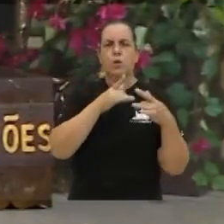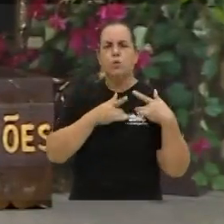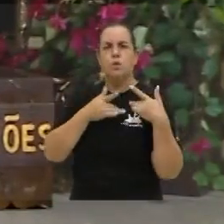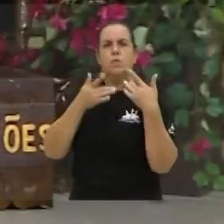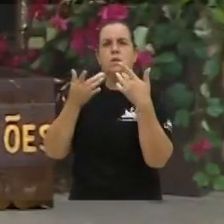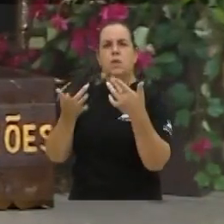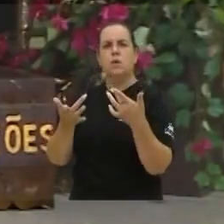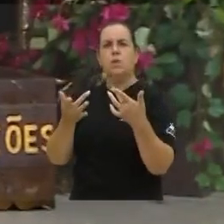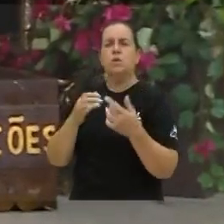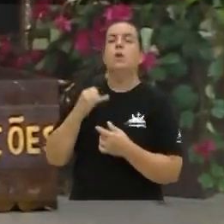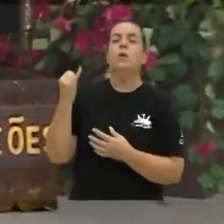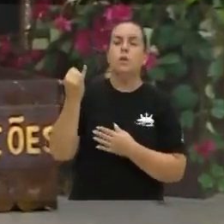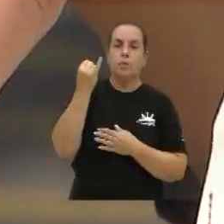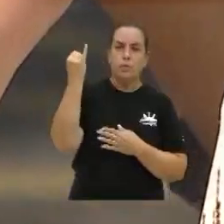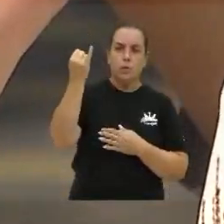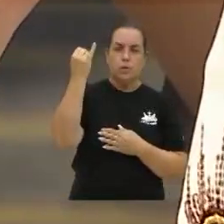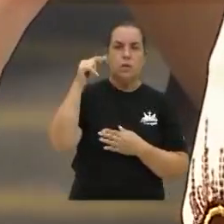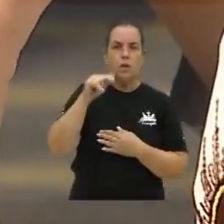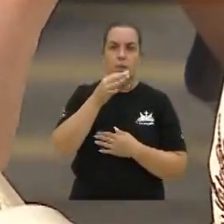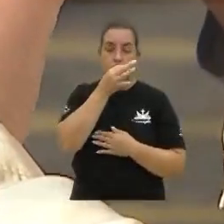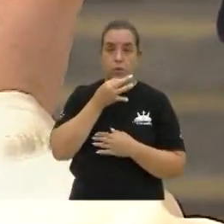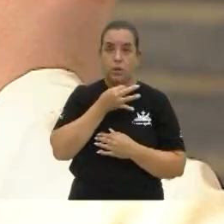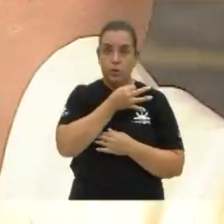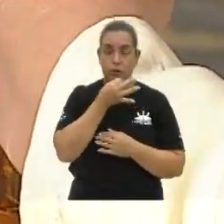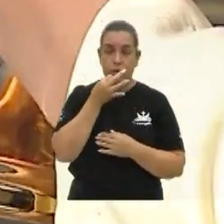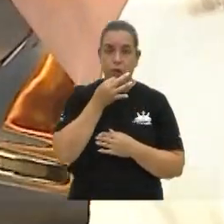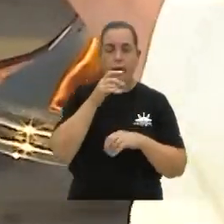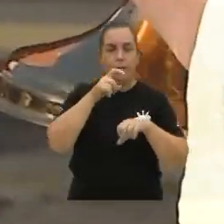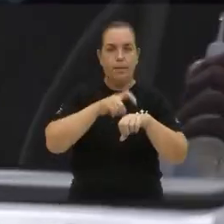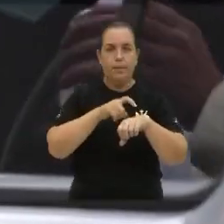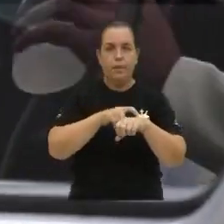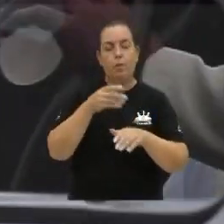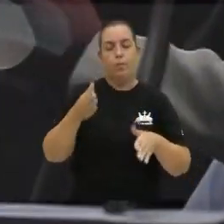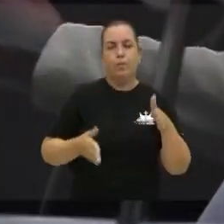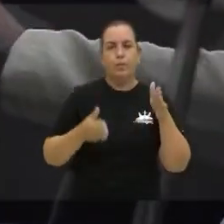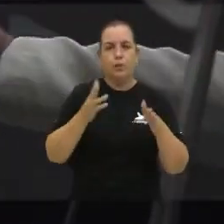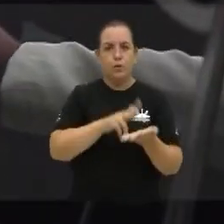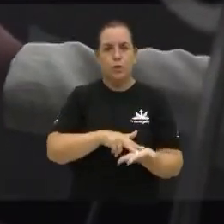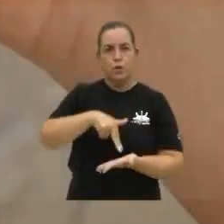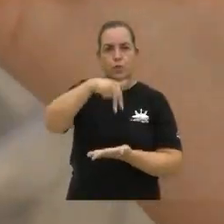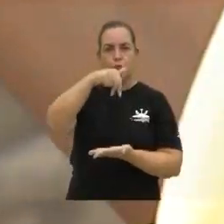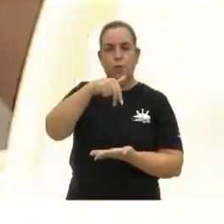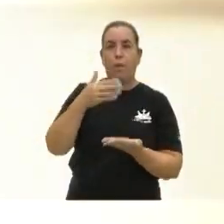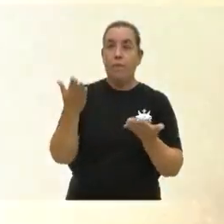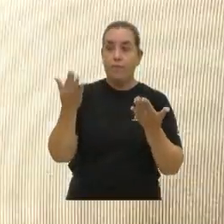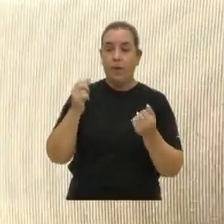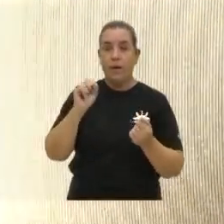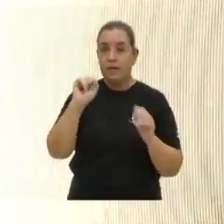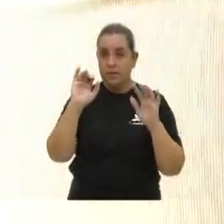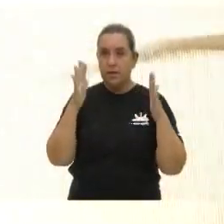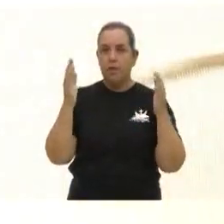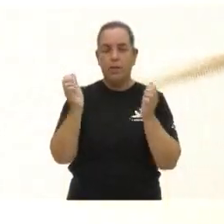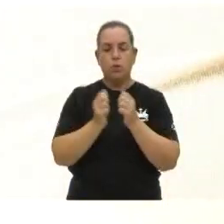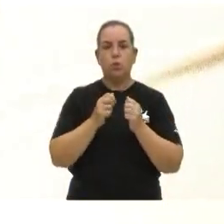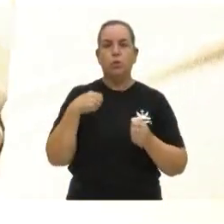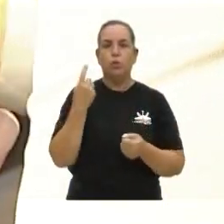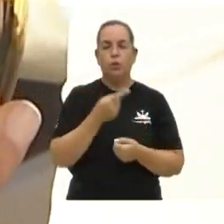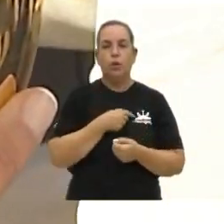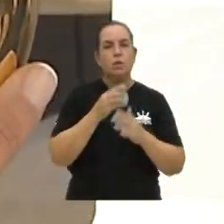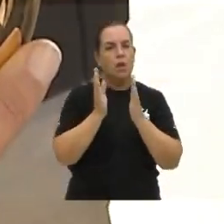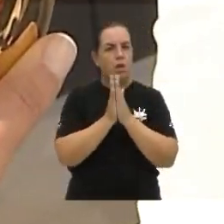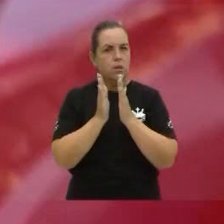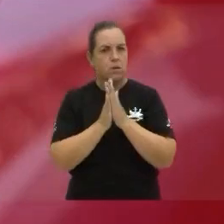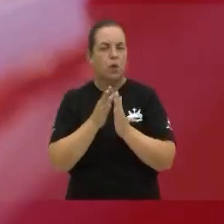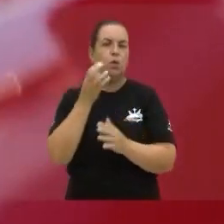misericórdia. É importantíssima essa Eucaristia. É tempo pascal. Venha celebrar conosco. Venha receber, rezando no